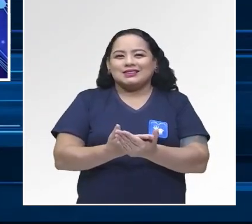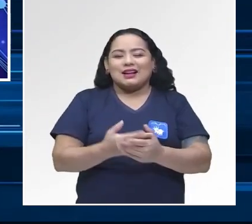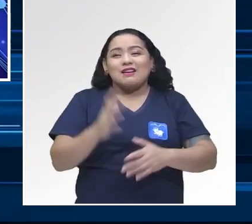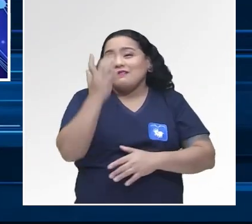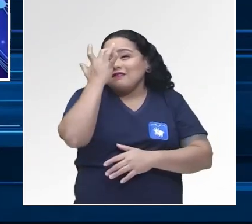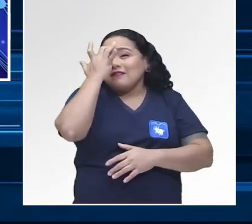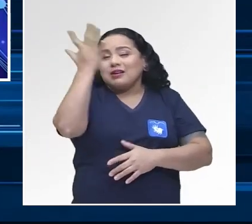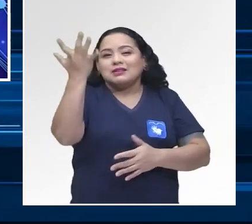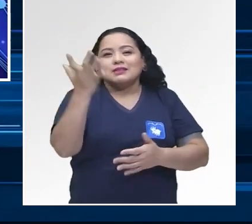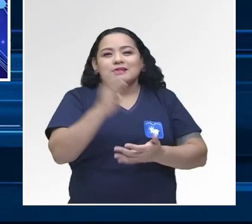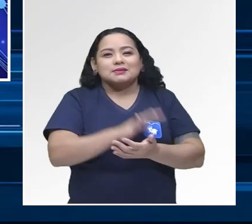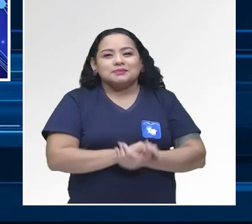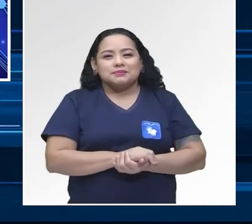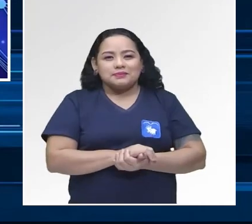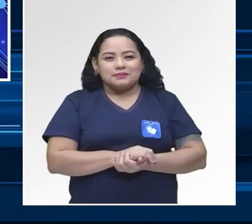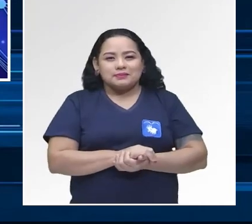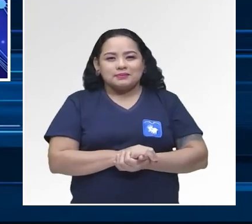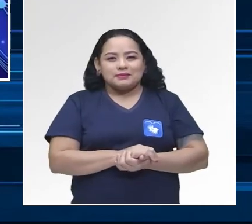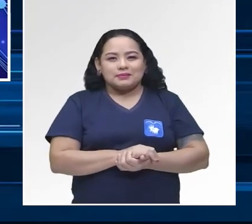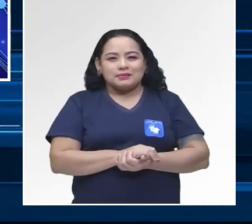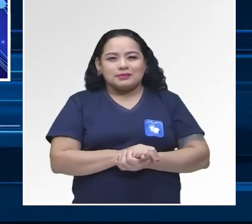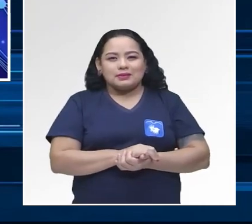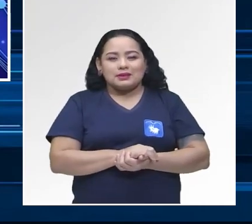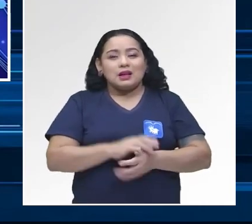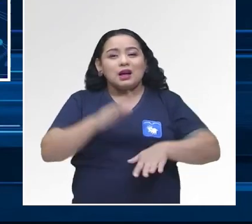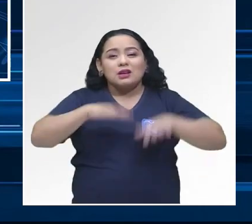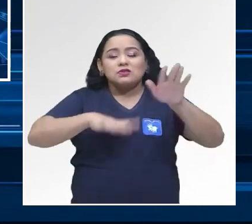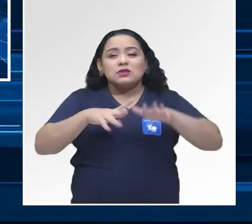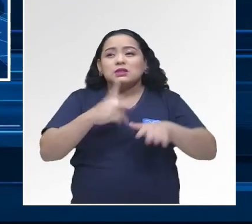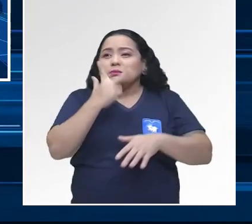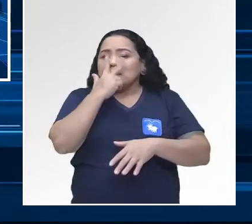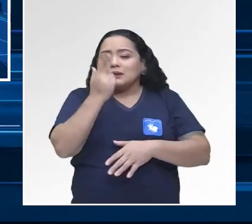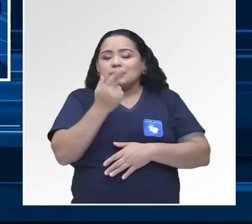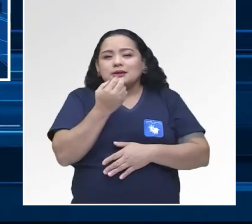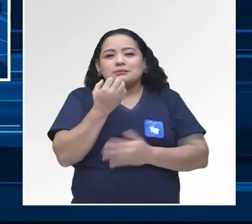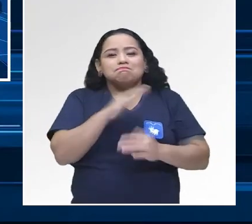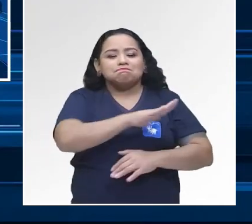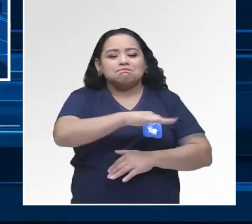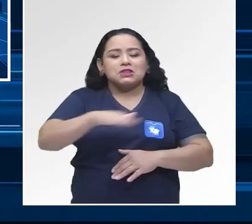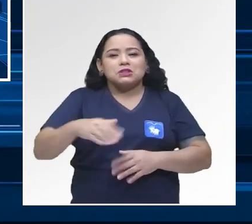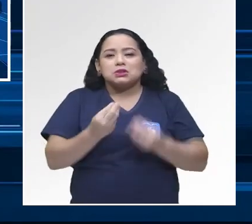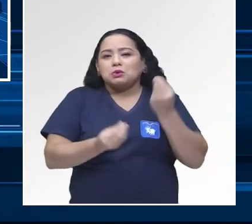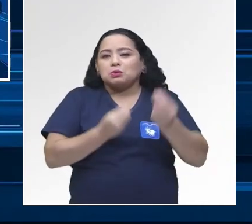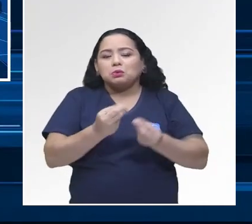tanta facilidade. Muitas vezes, ingenuamente.